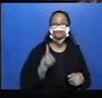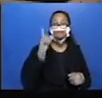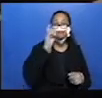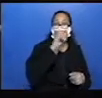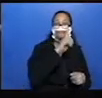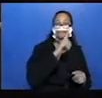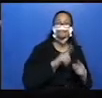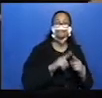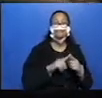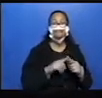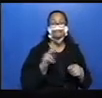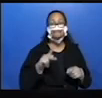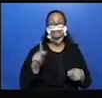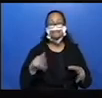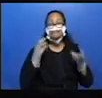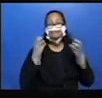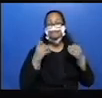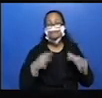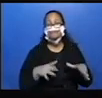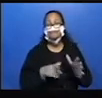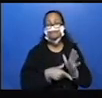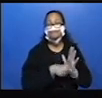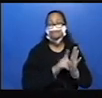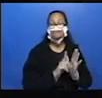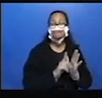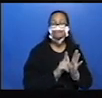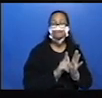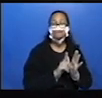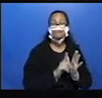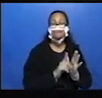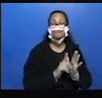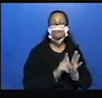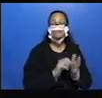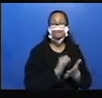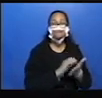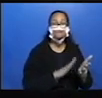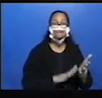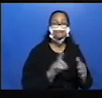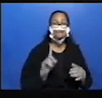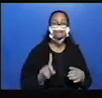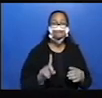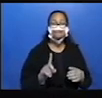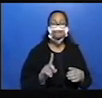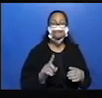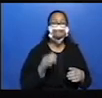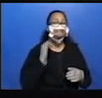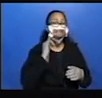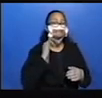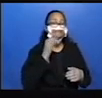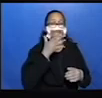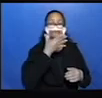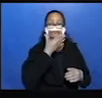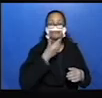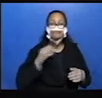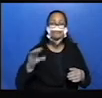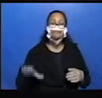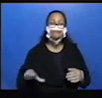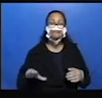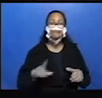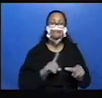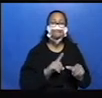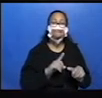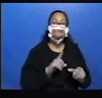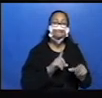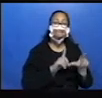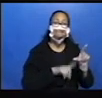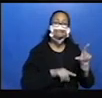gente já explicou antes. Olha logo de cara número 1, o narrador é um garoto. E aí tem a letra A, que